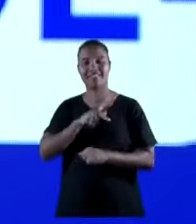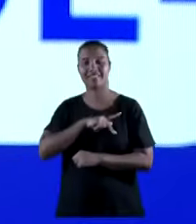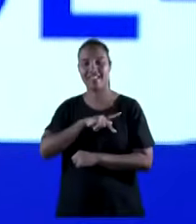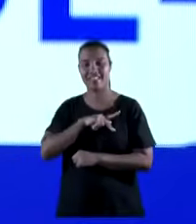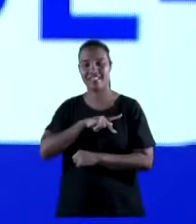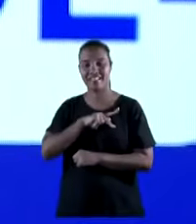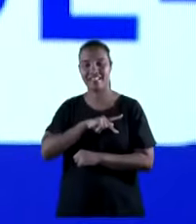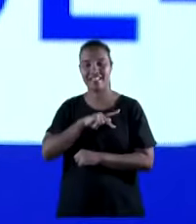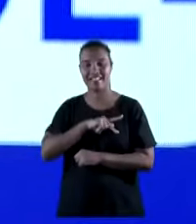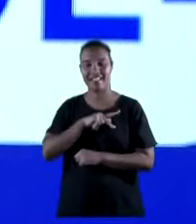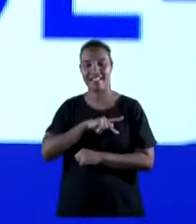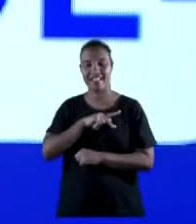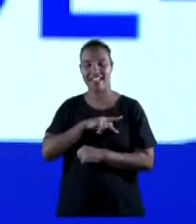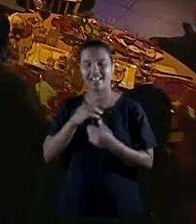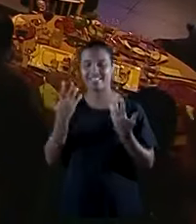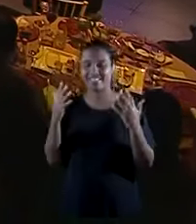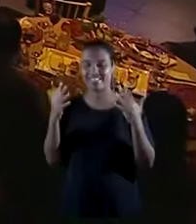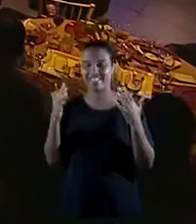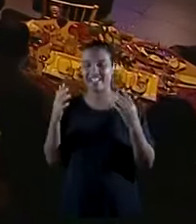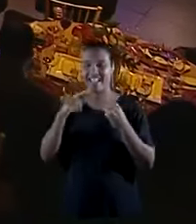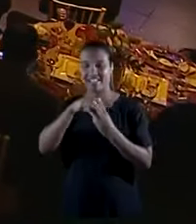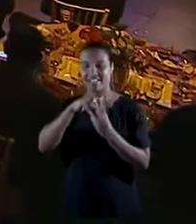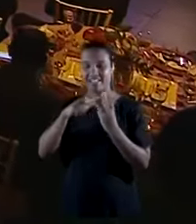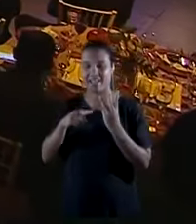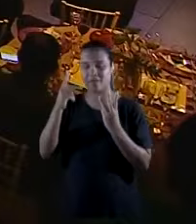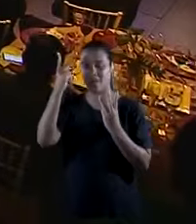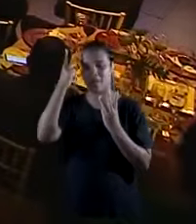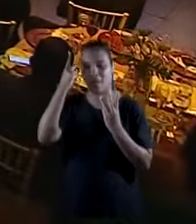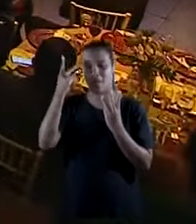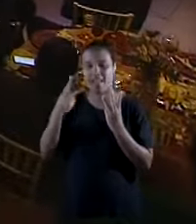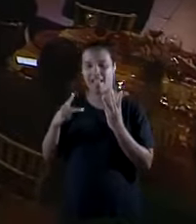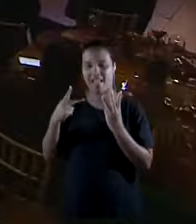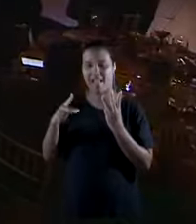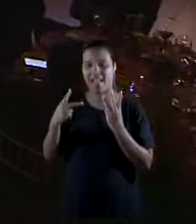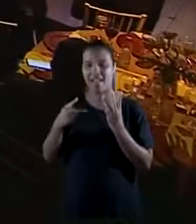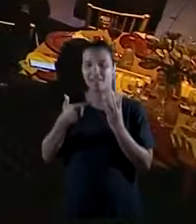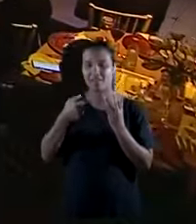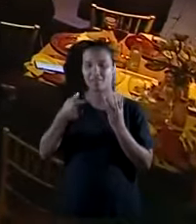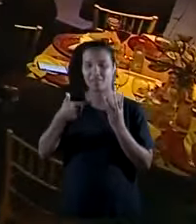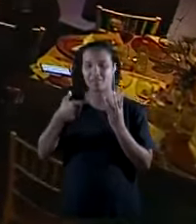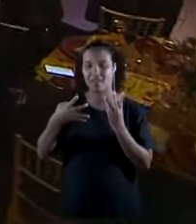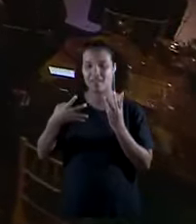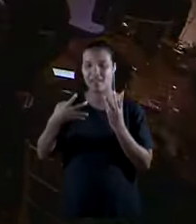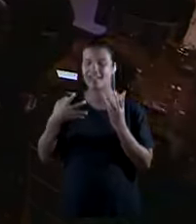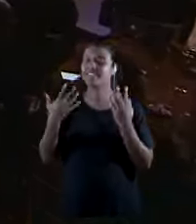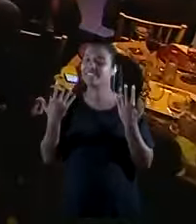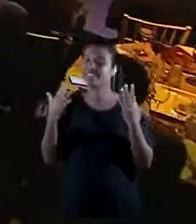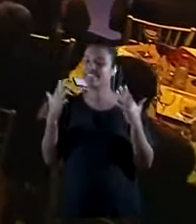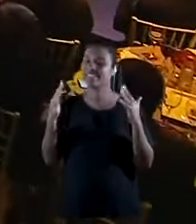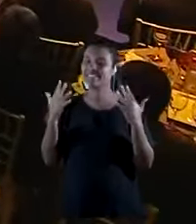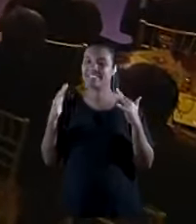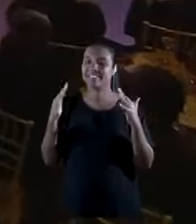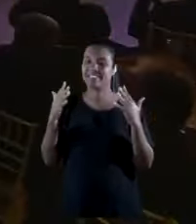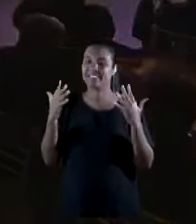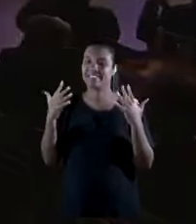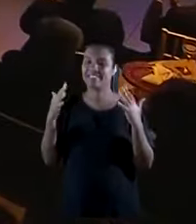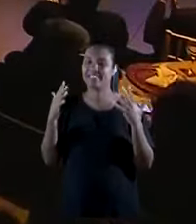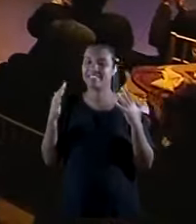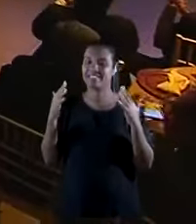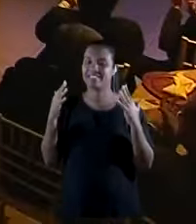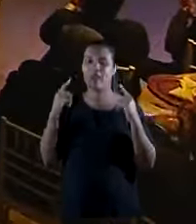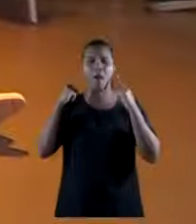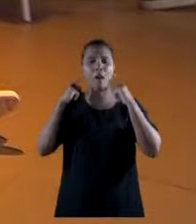Palmeiras! Aplausos para o tricampeão paulista 2024! E muito barulho